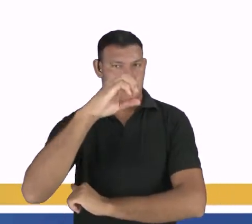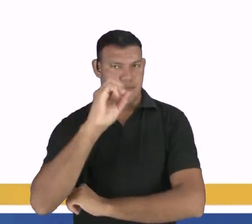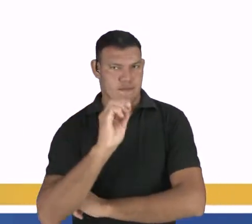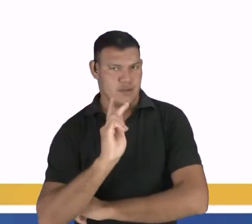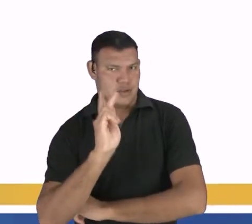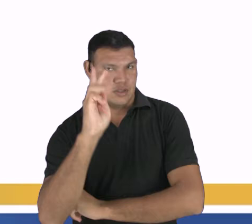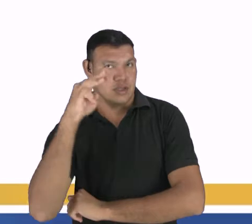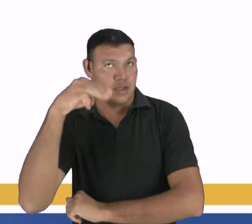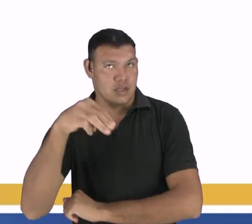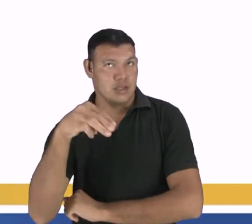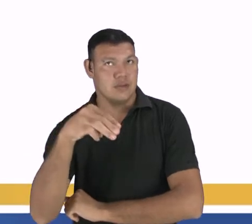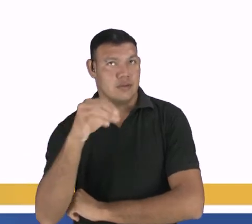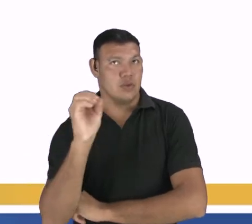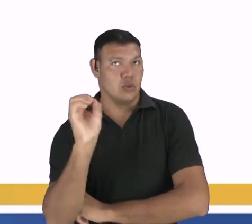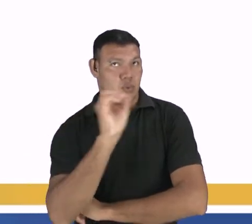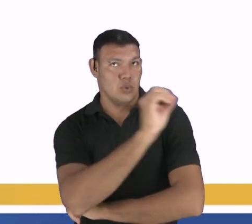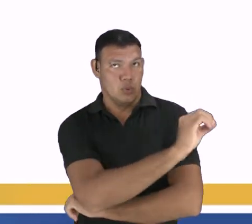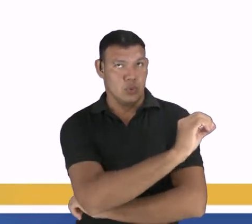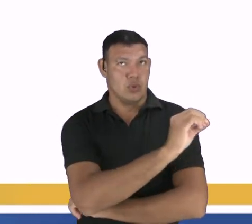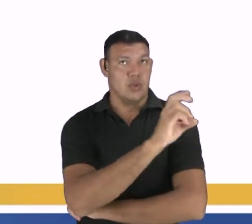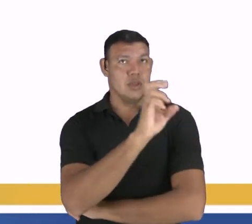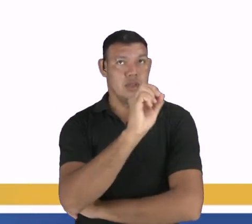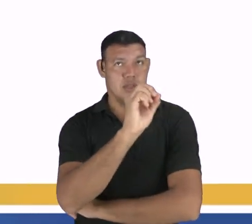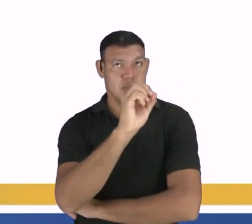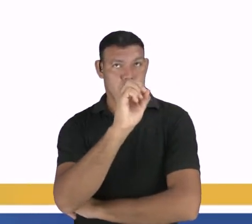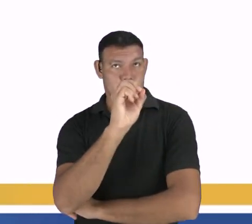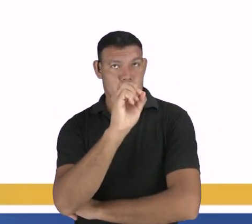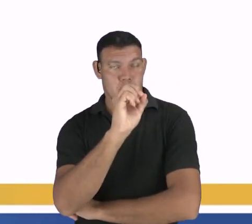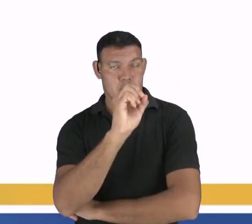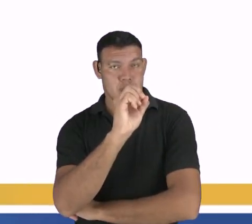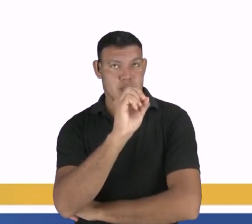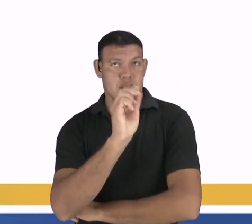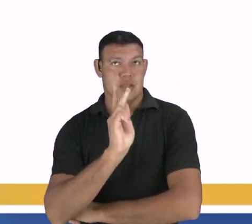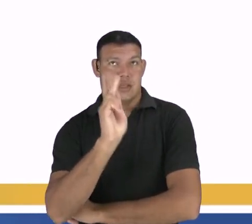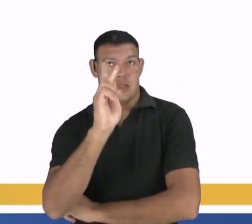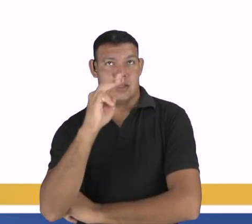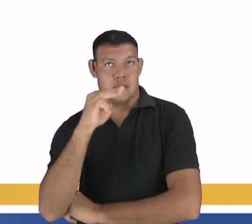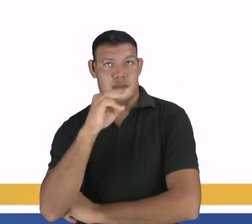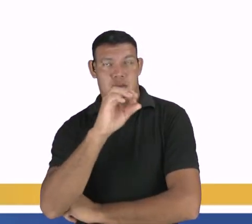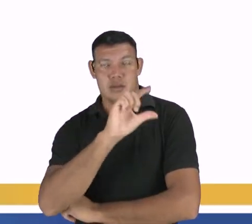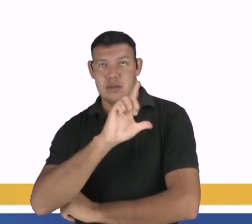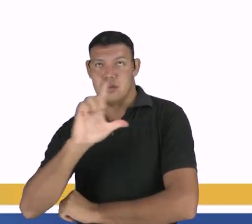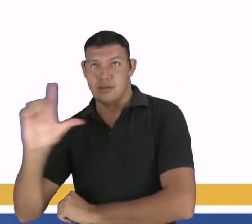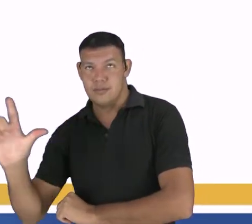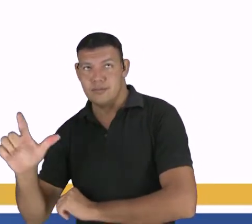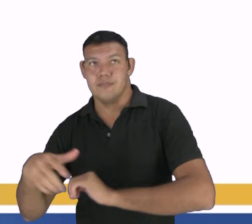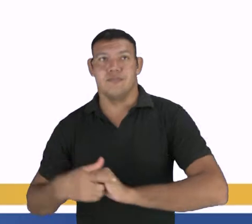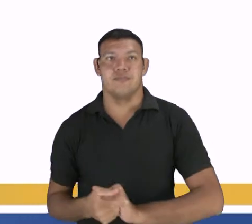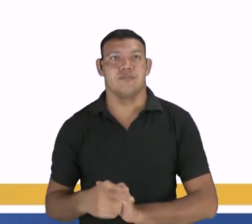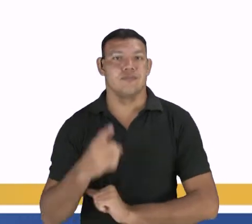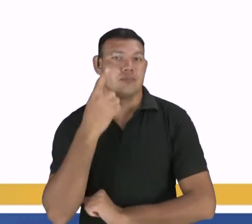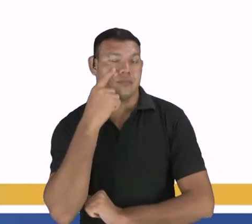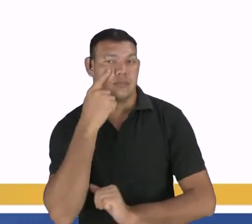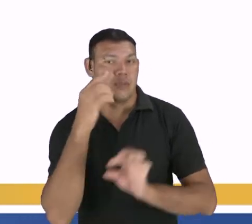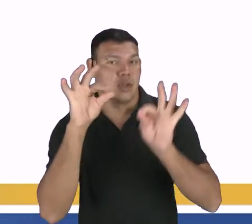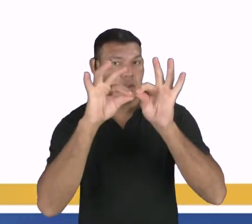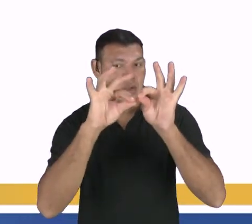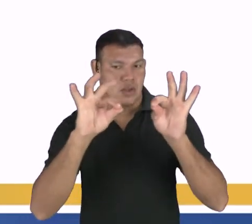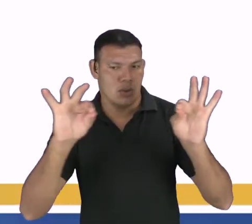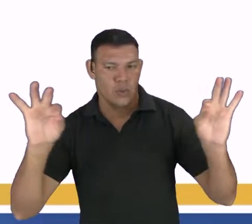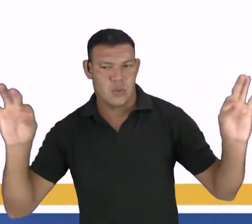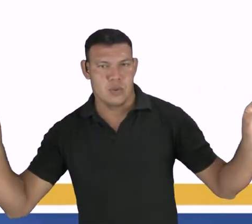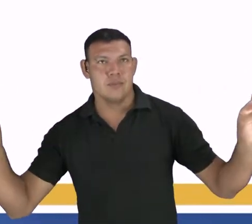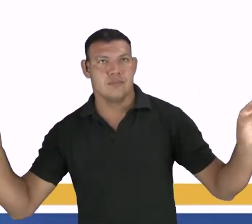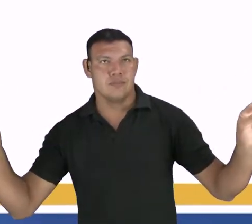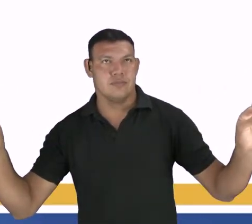quilômetros a leste, conforme a representação na reta numérica. Então, observe aí que nós temos 90 quilômetros a